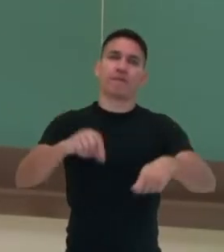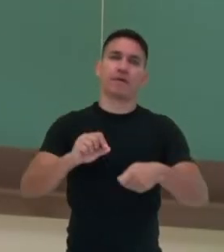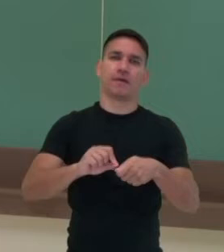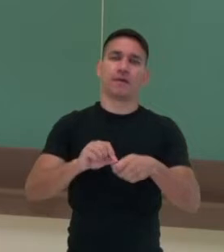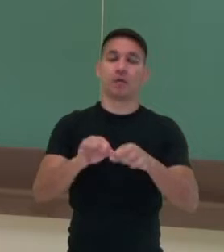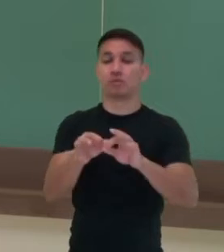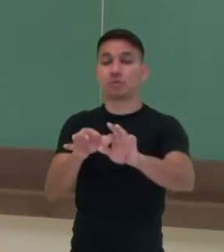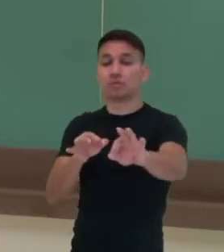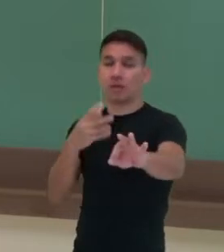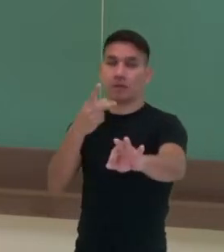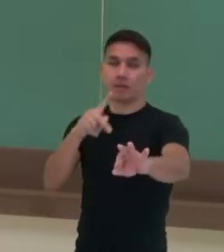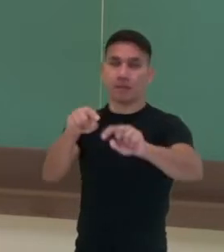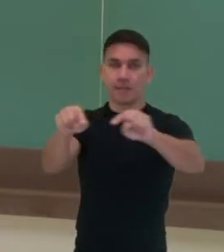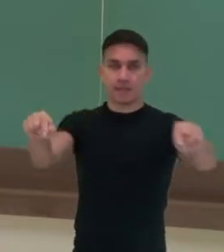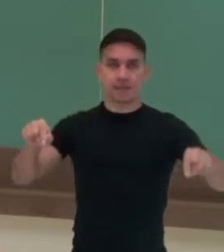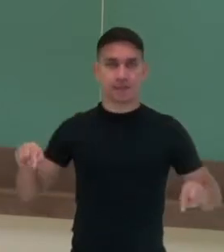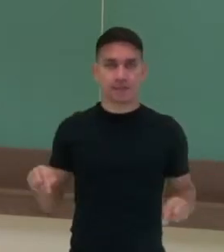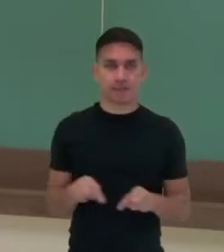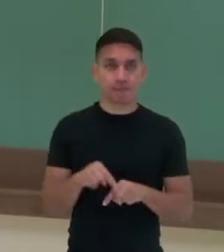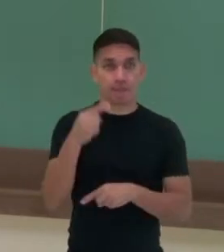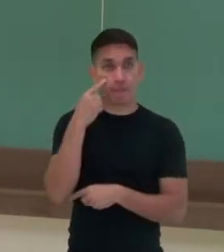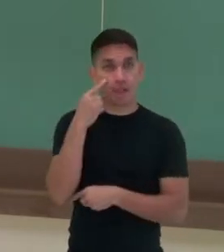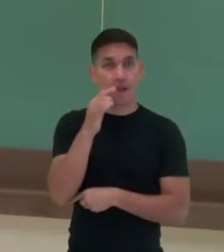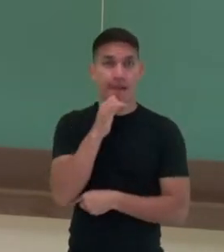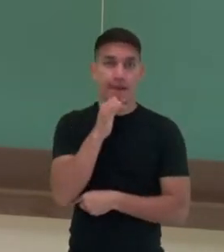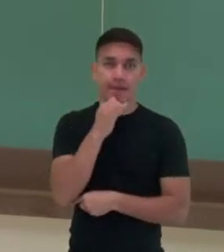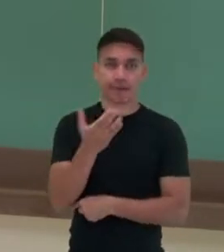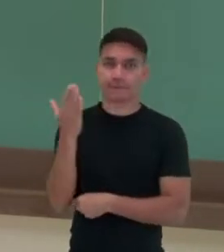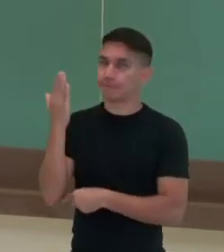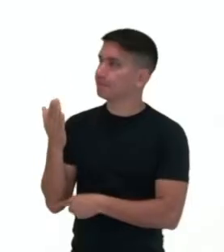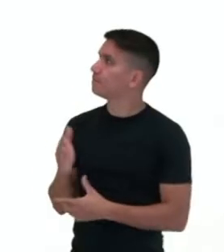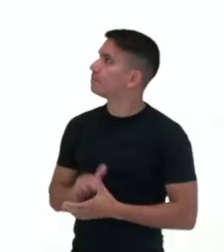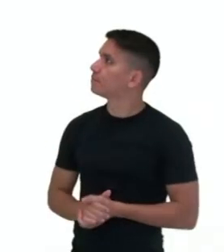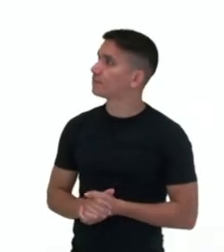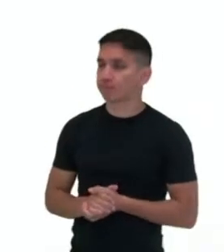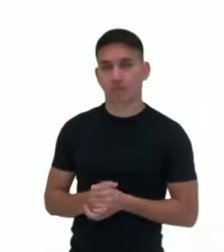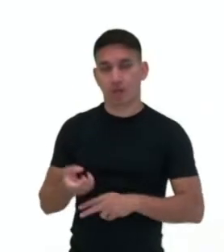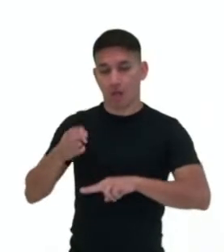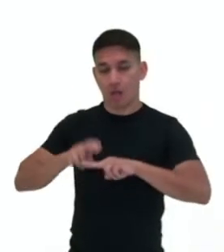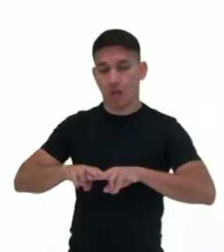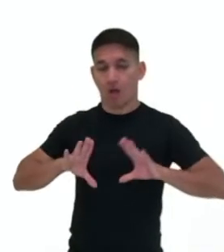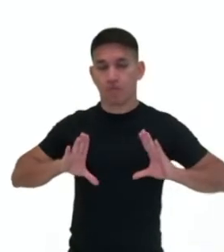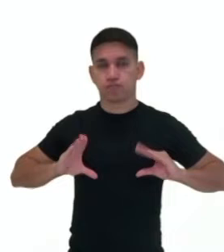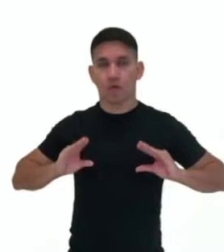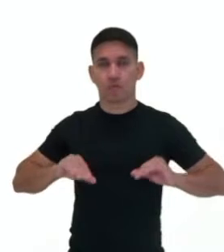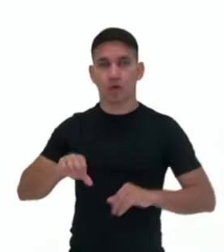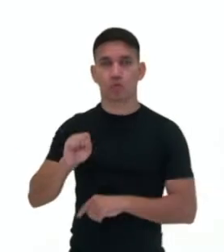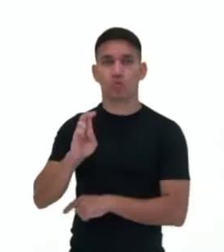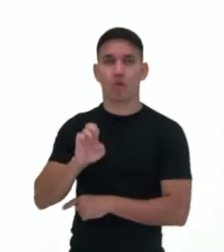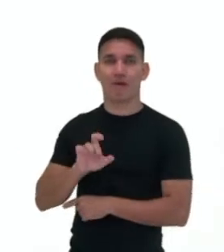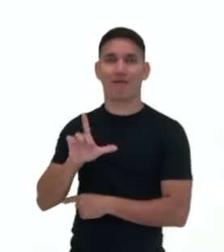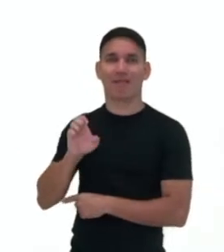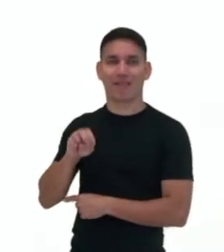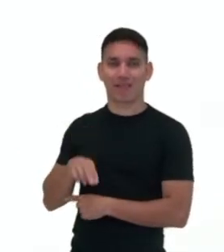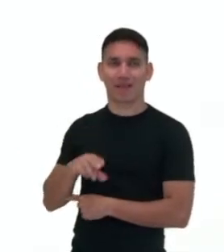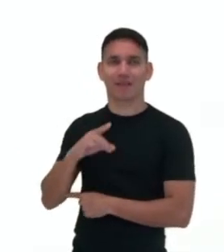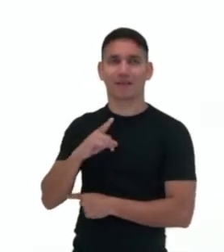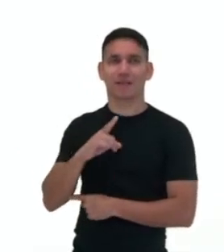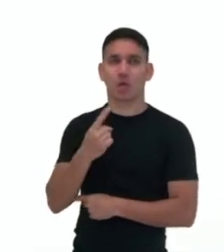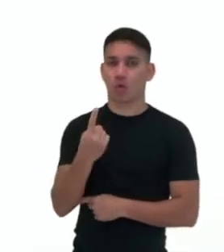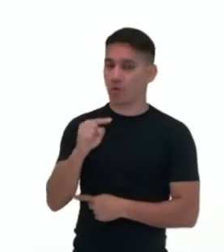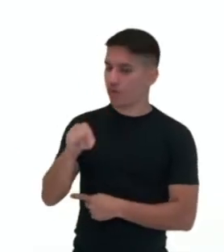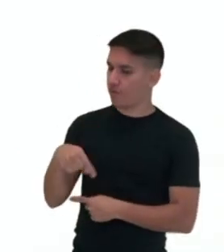sua sala, né? Então, vamos observar esse exemplo aqui comigo. O sofá de Suelen está a 1,83, né? Então,